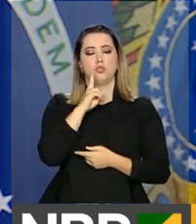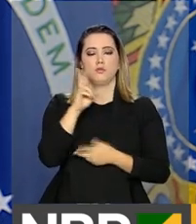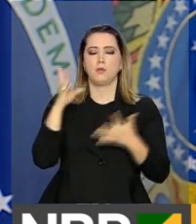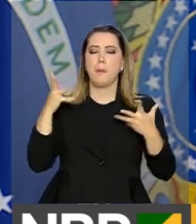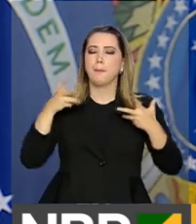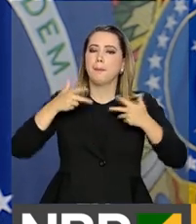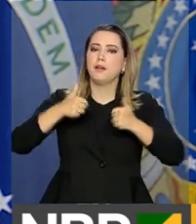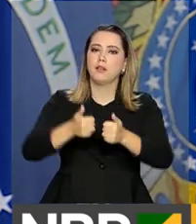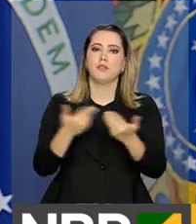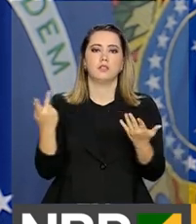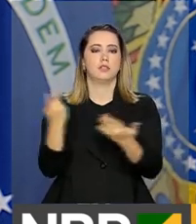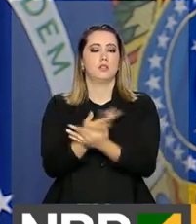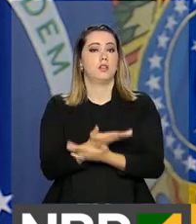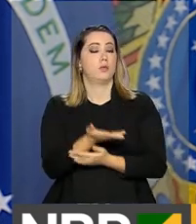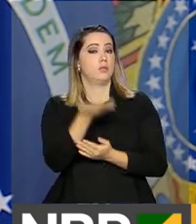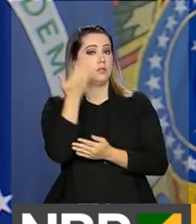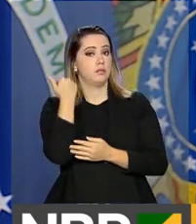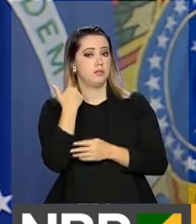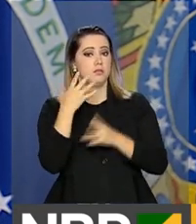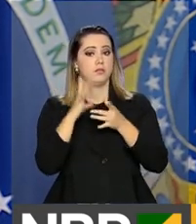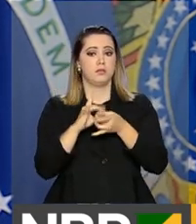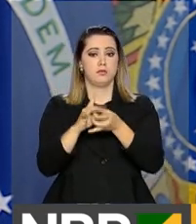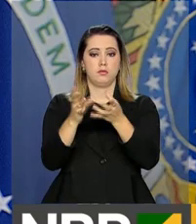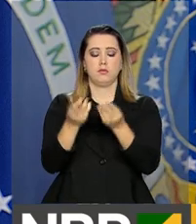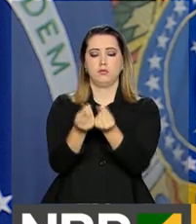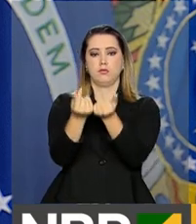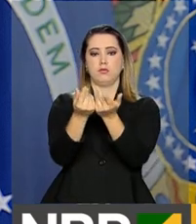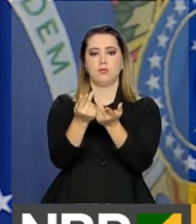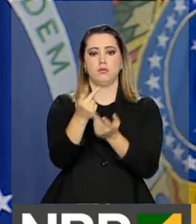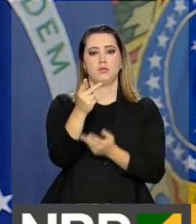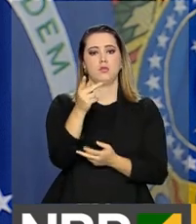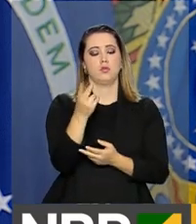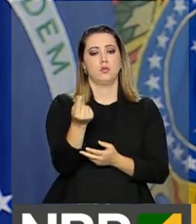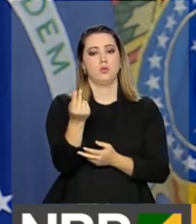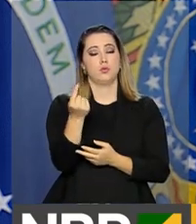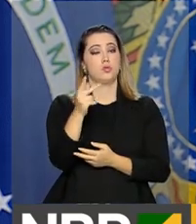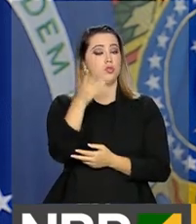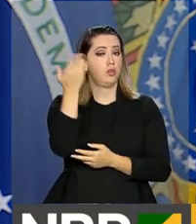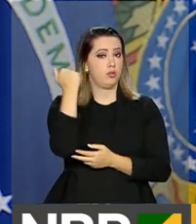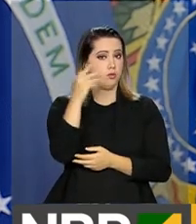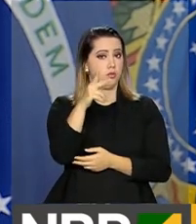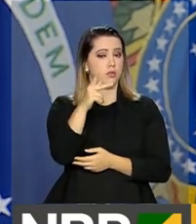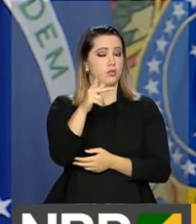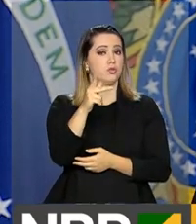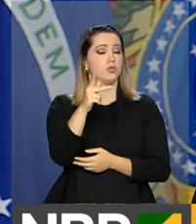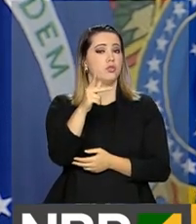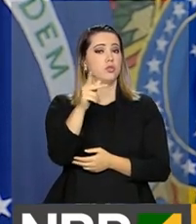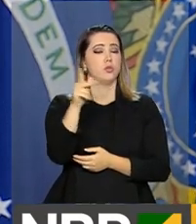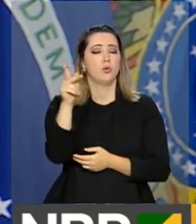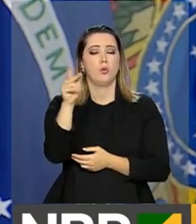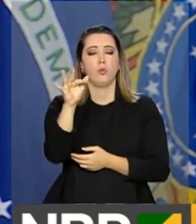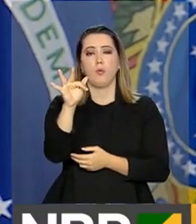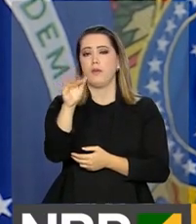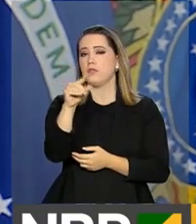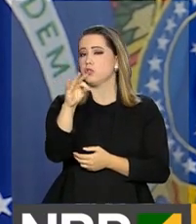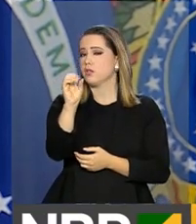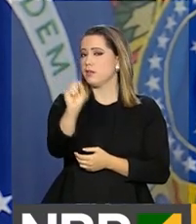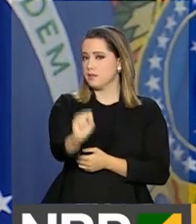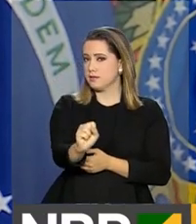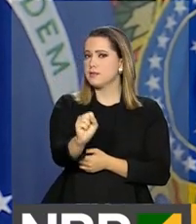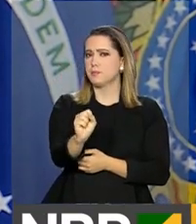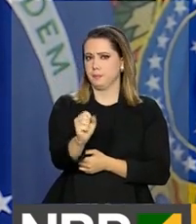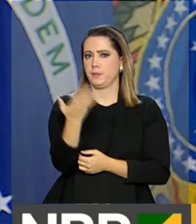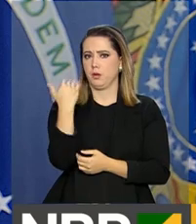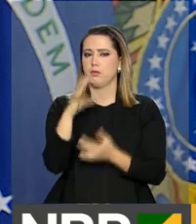com verbos da liberação nas contas inativas o fundo de garantia a